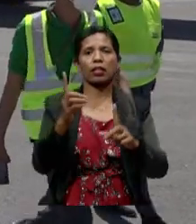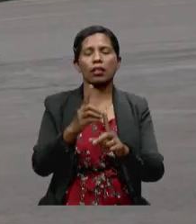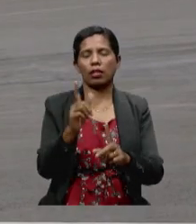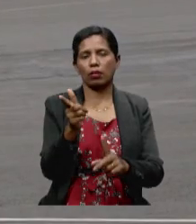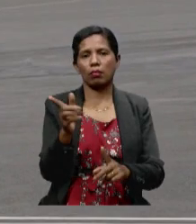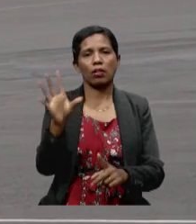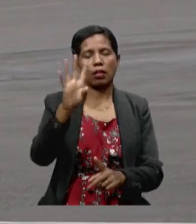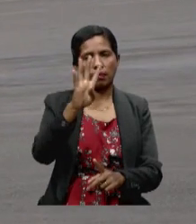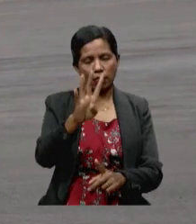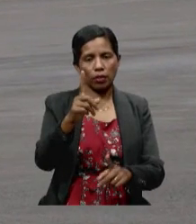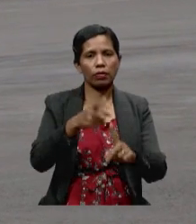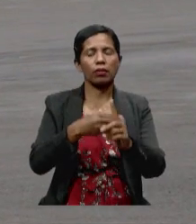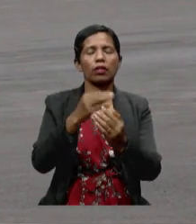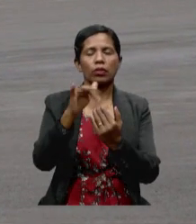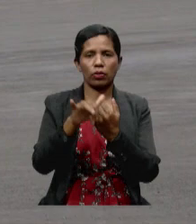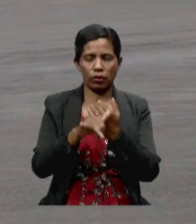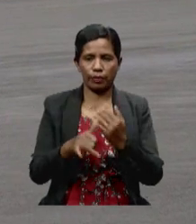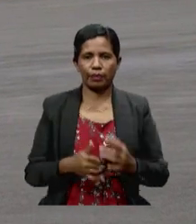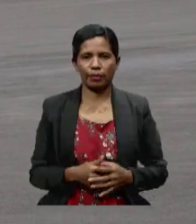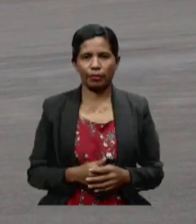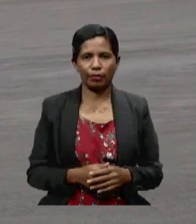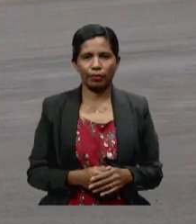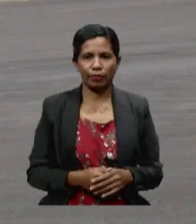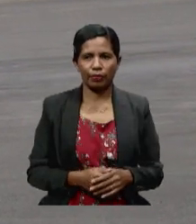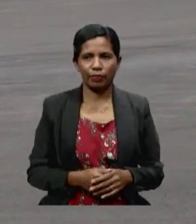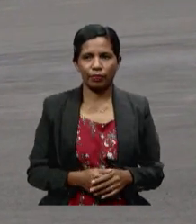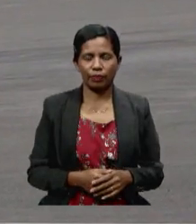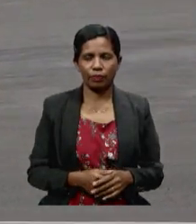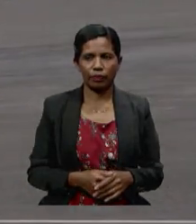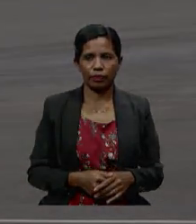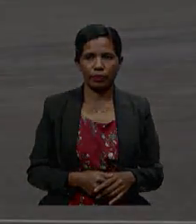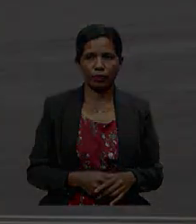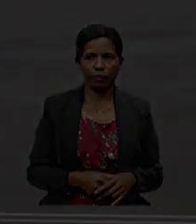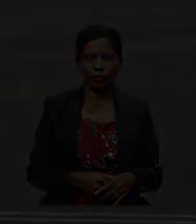Ronuluresinhat Fulan Julho. Felicitas Borges, Daime dos Santos, GMN.